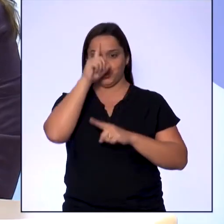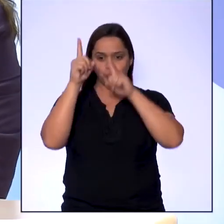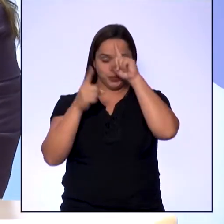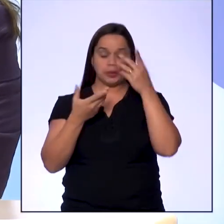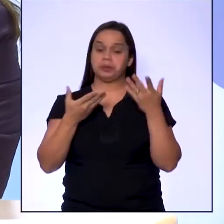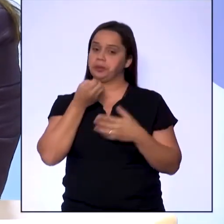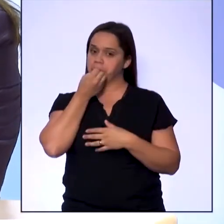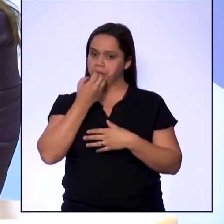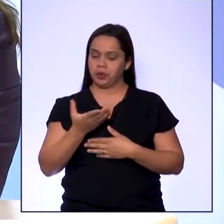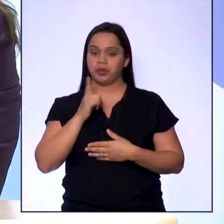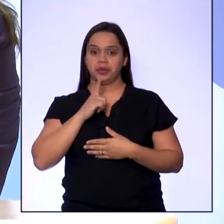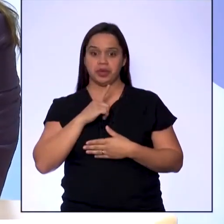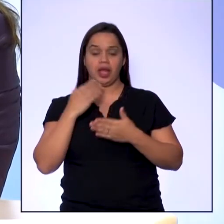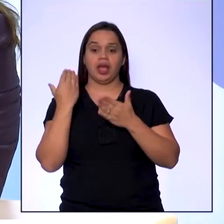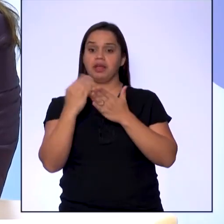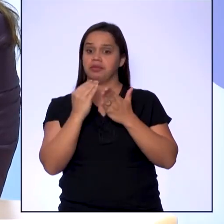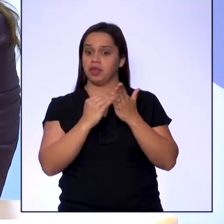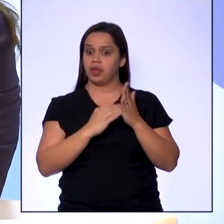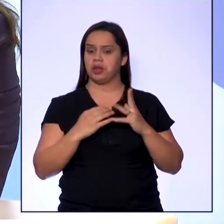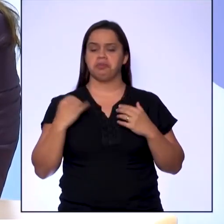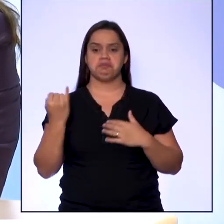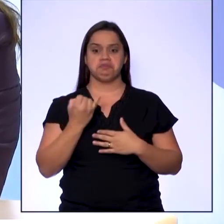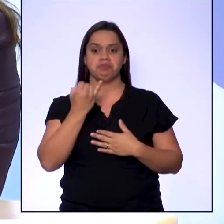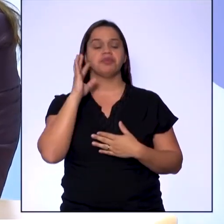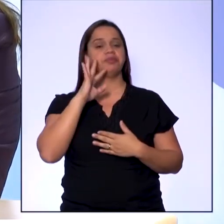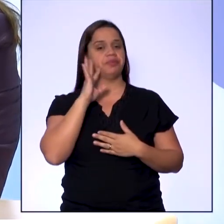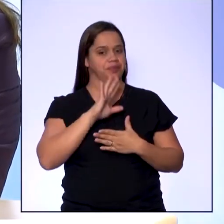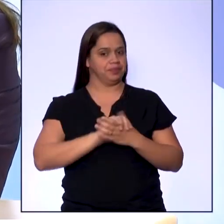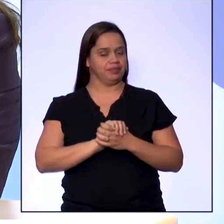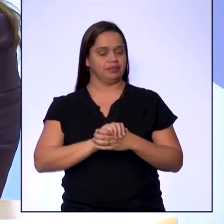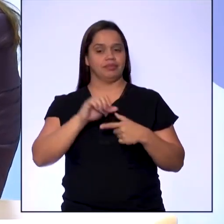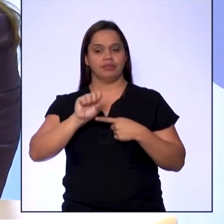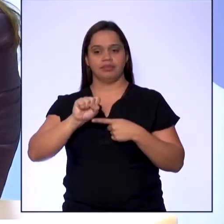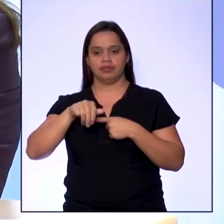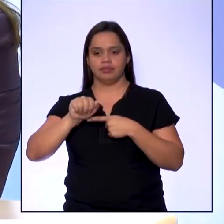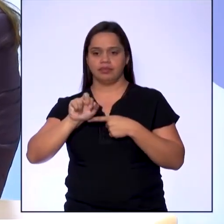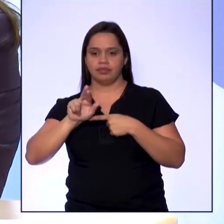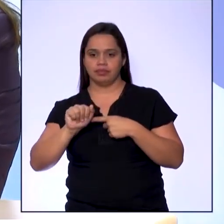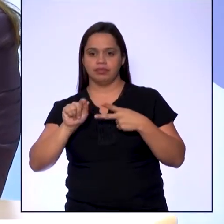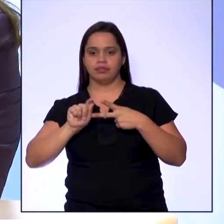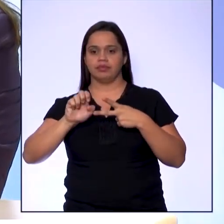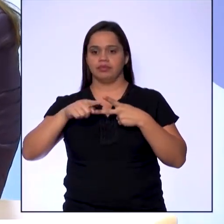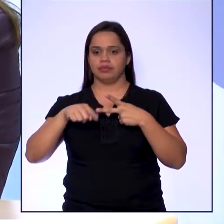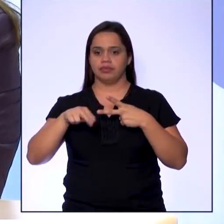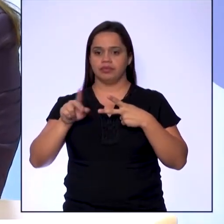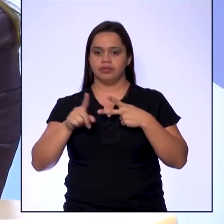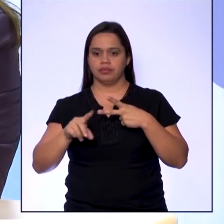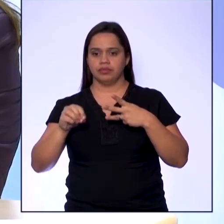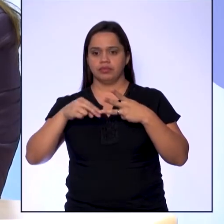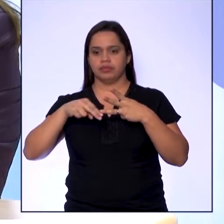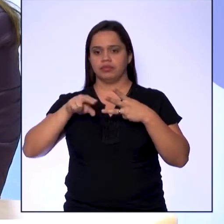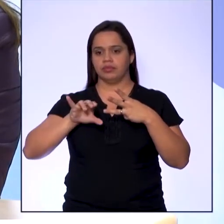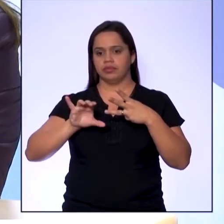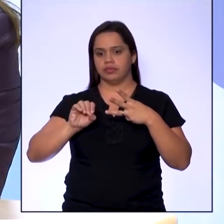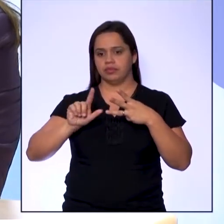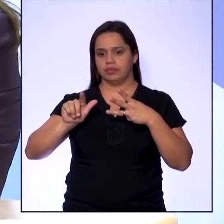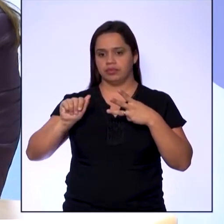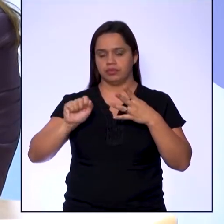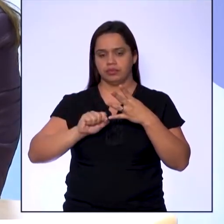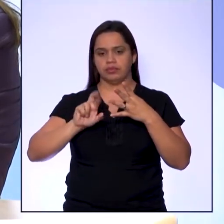imagens, responderem aí a nossa questão. E nós temos muitas participações, viu, professor? Cada vez mais os estudantes estão